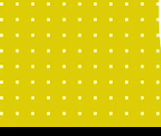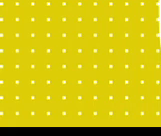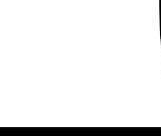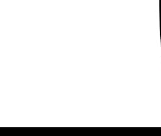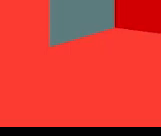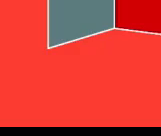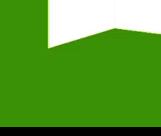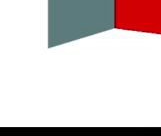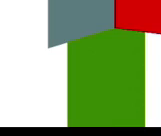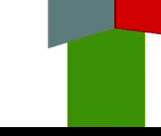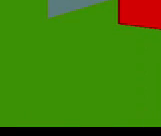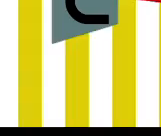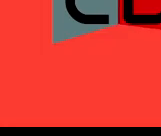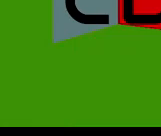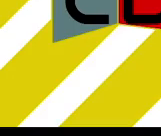E